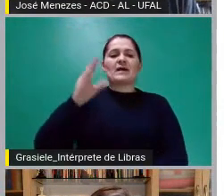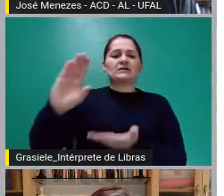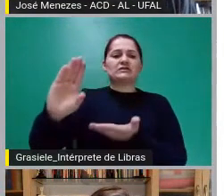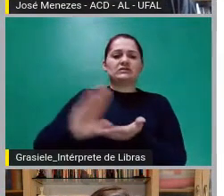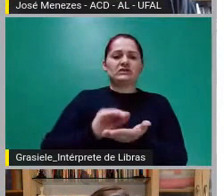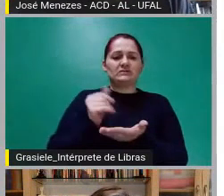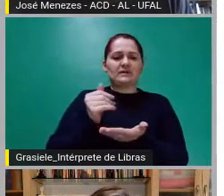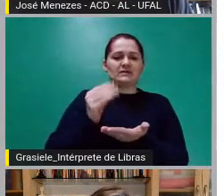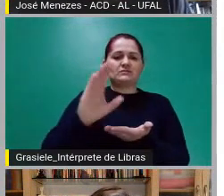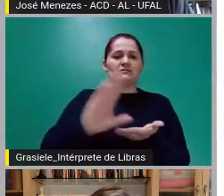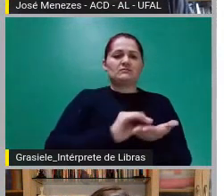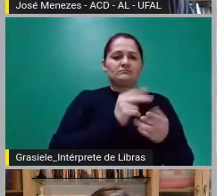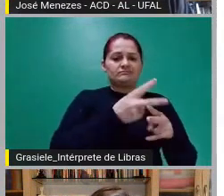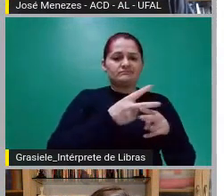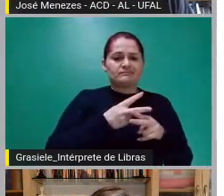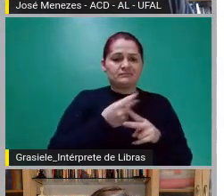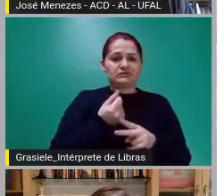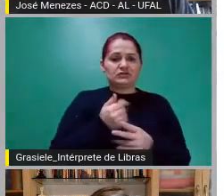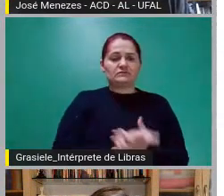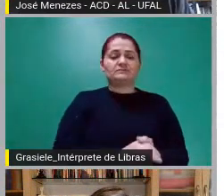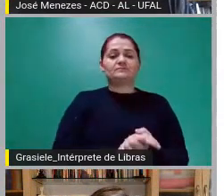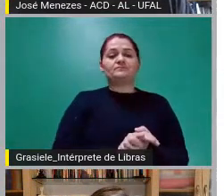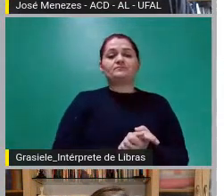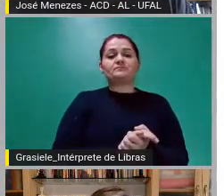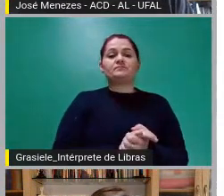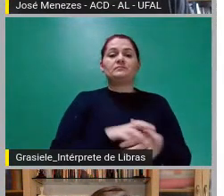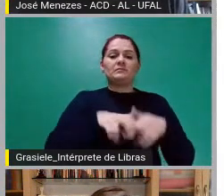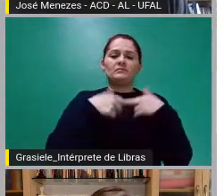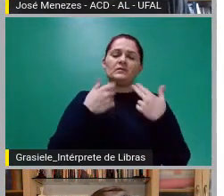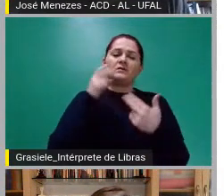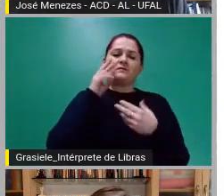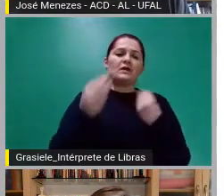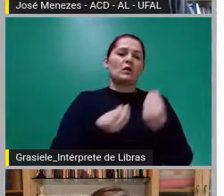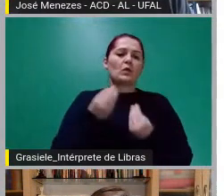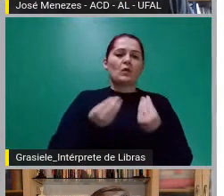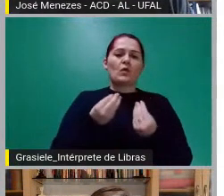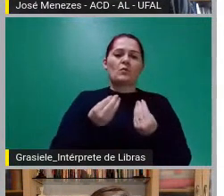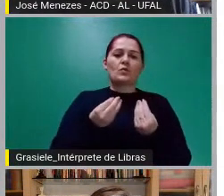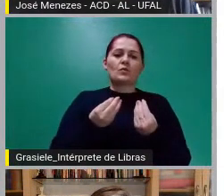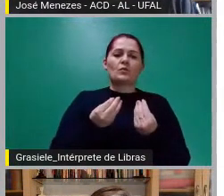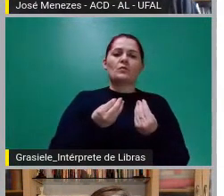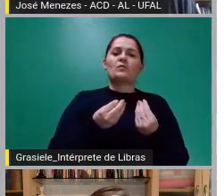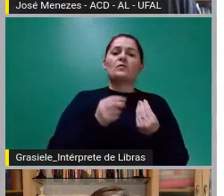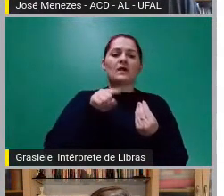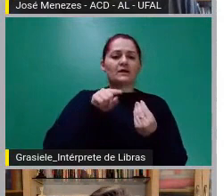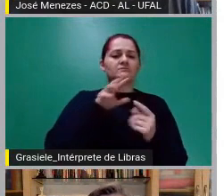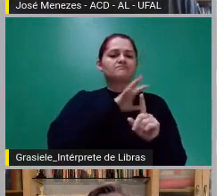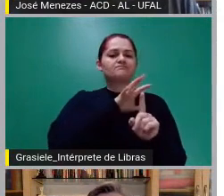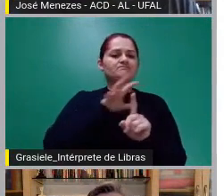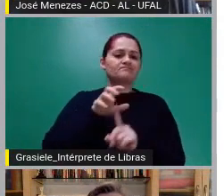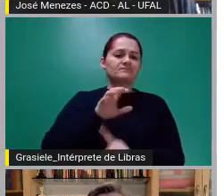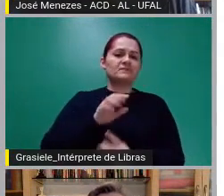que essa rolagem acaba levando ao impulsionamento da taxa de juros. Bom,